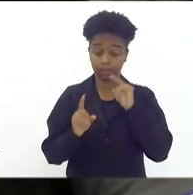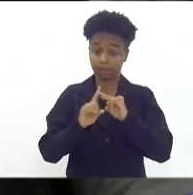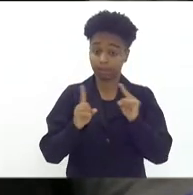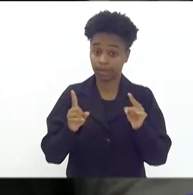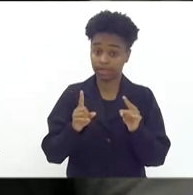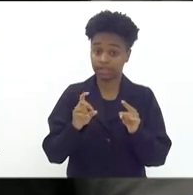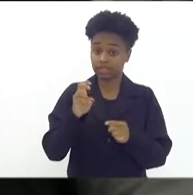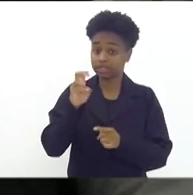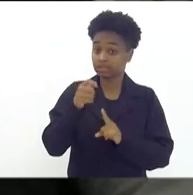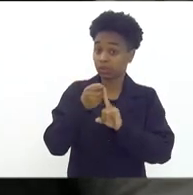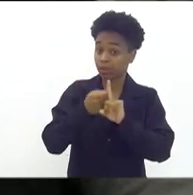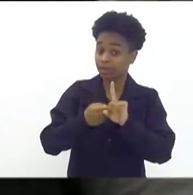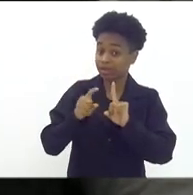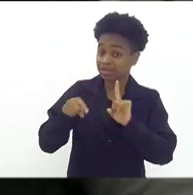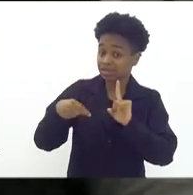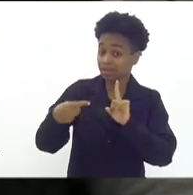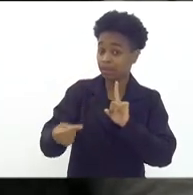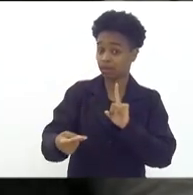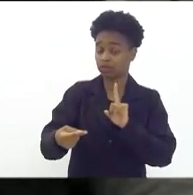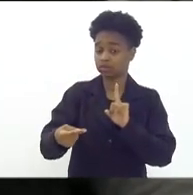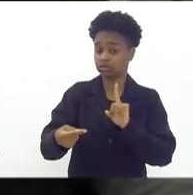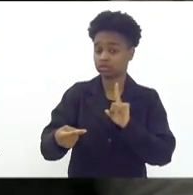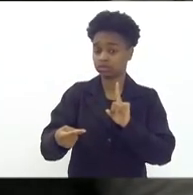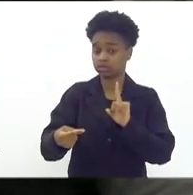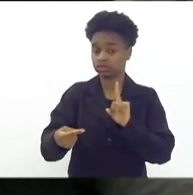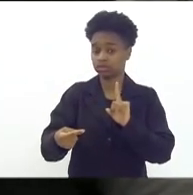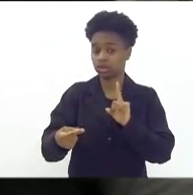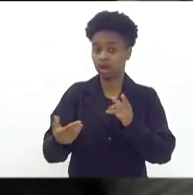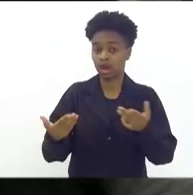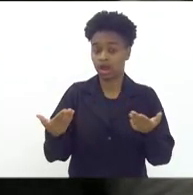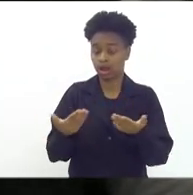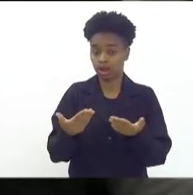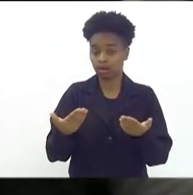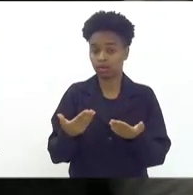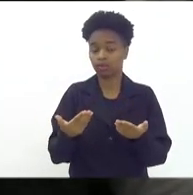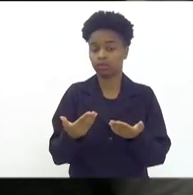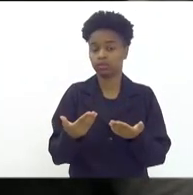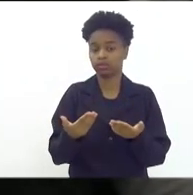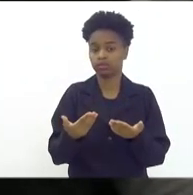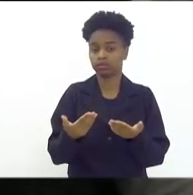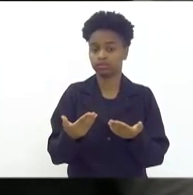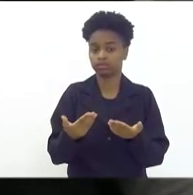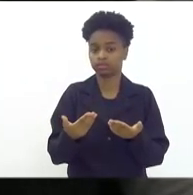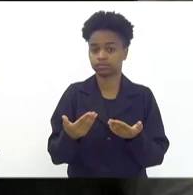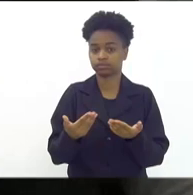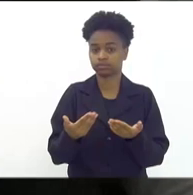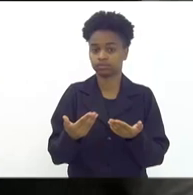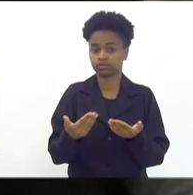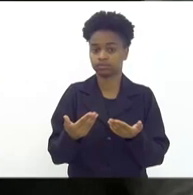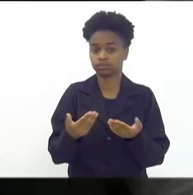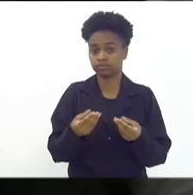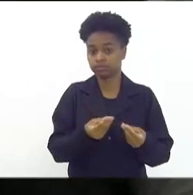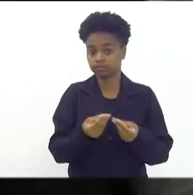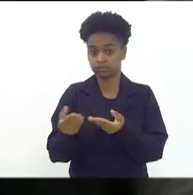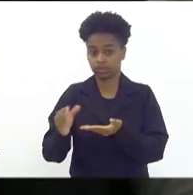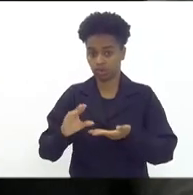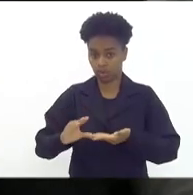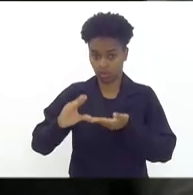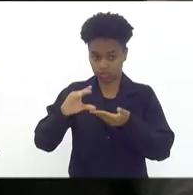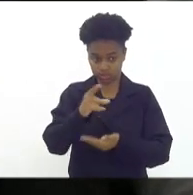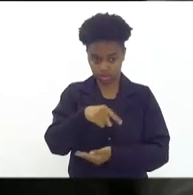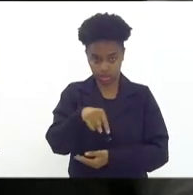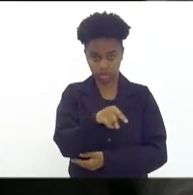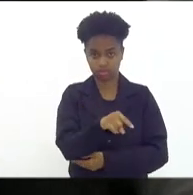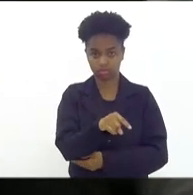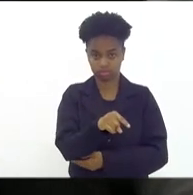de cinco meses a solicitação chegou agora é no conselho de vocês